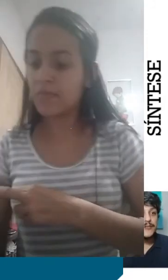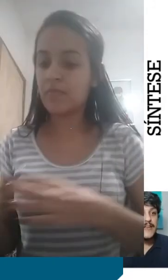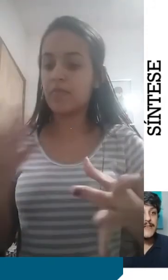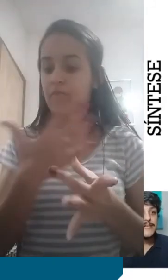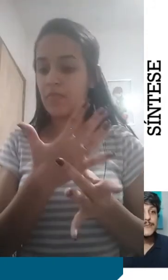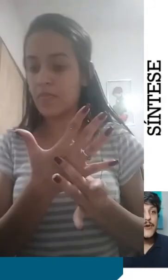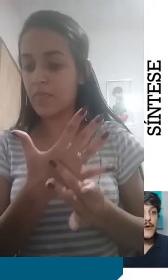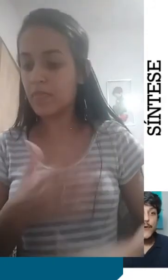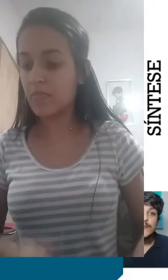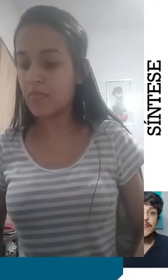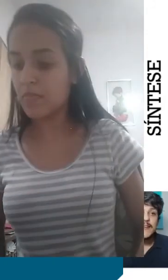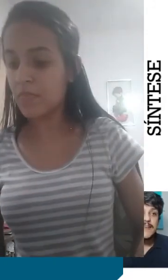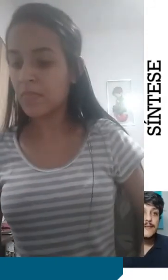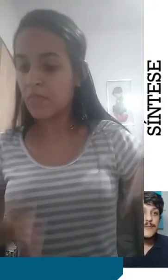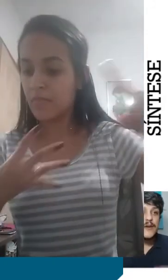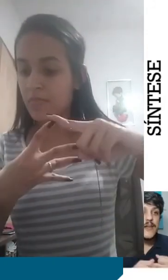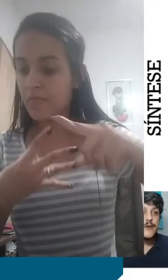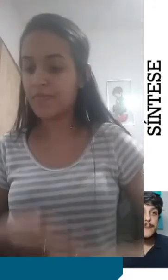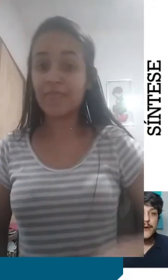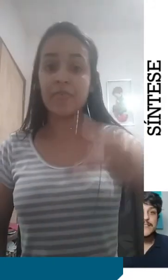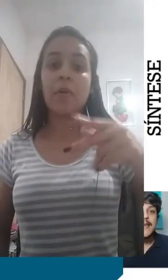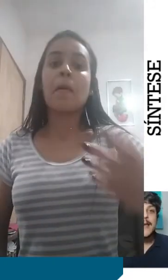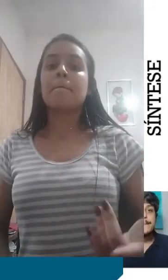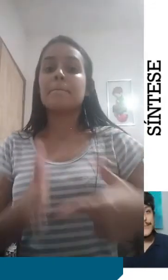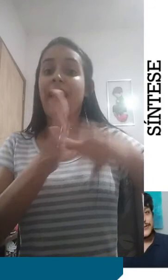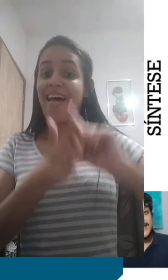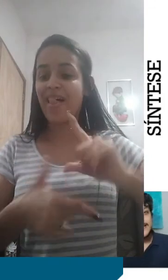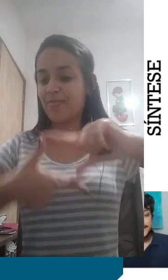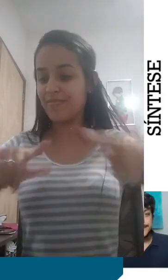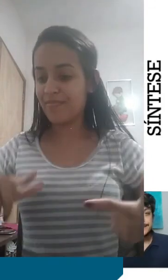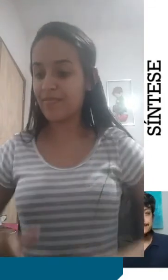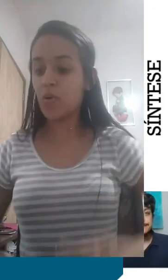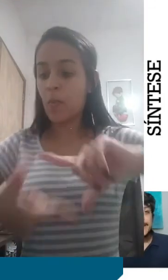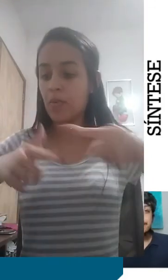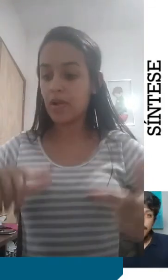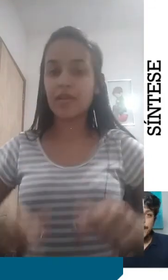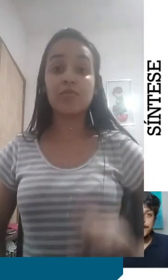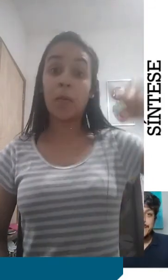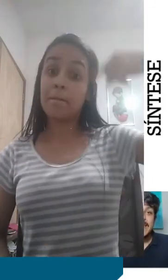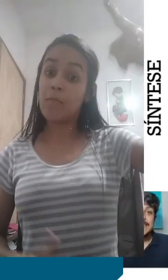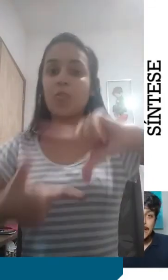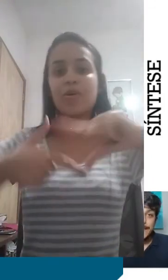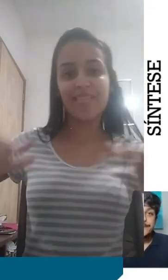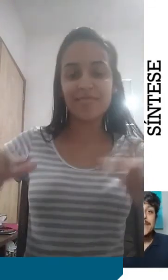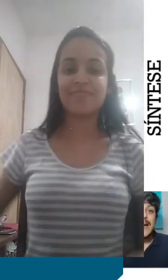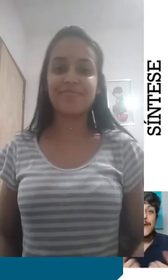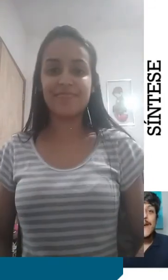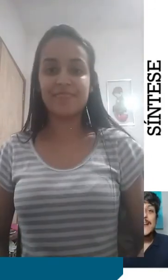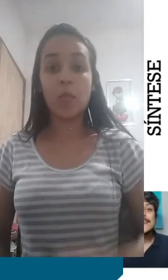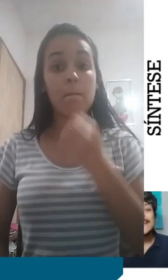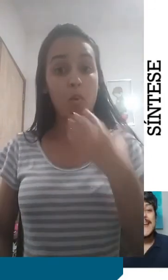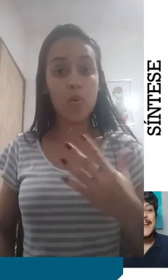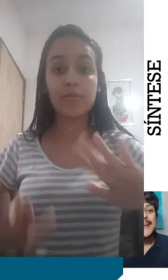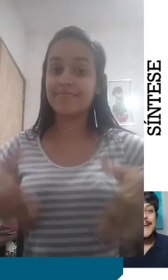o modernismo e o pós-modernismo. Bom, então agora